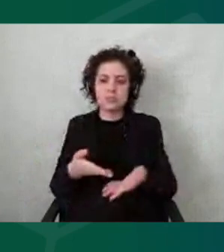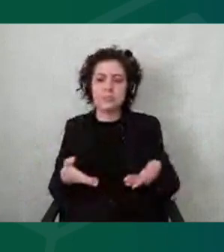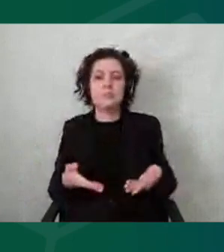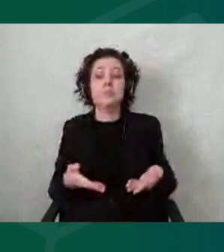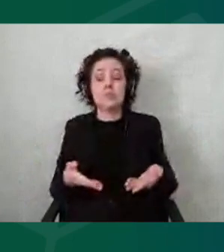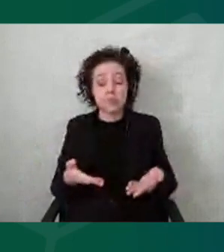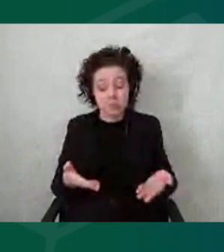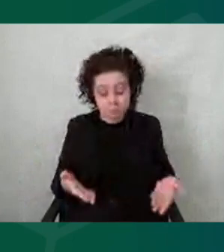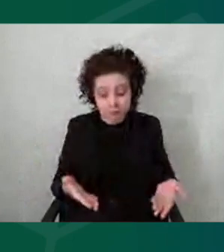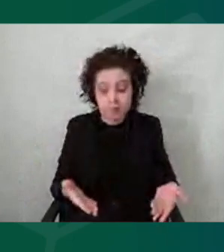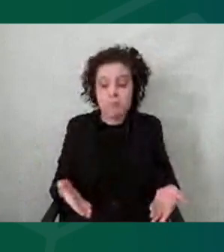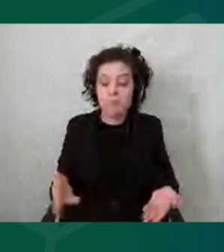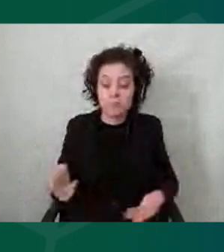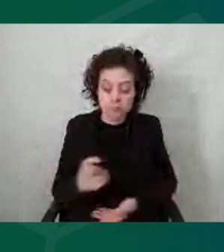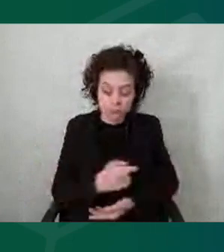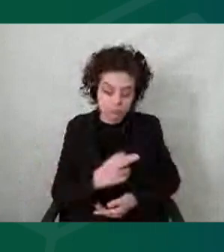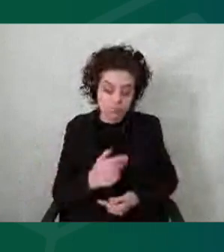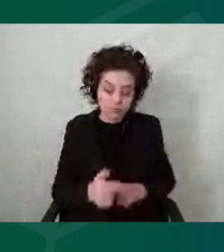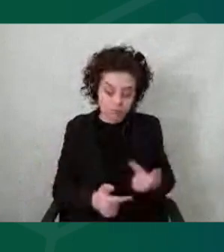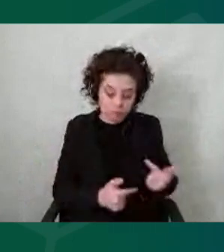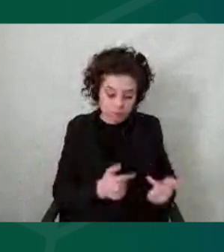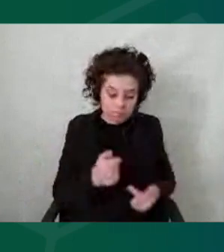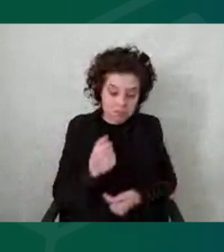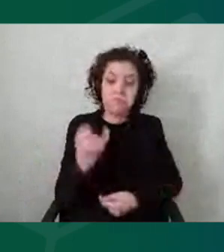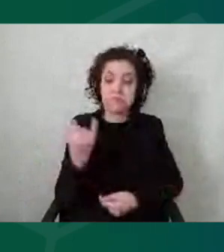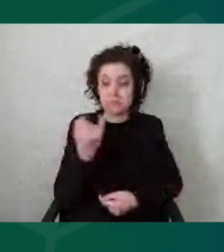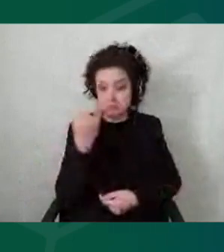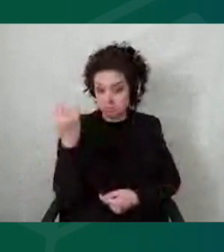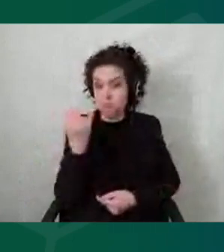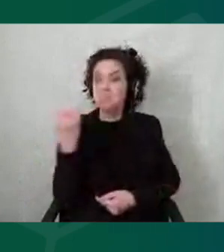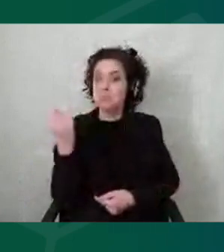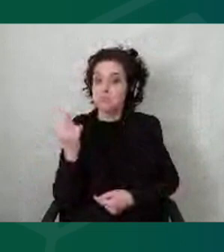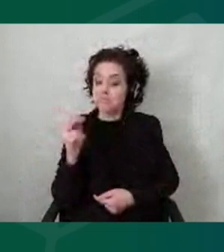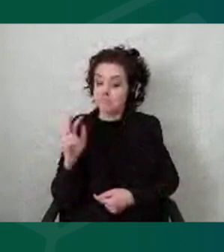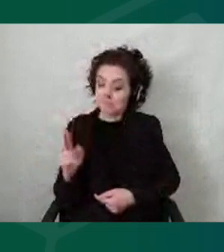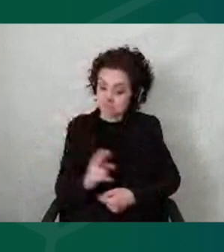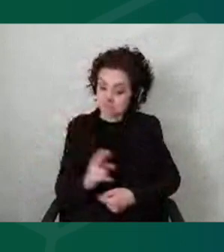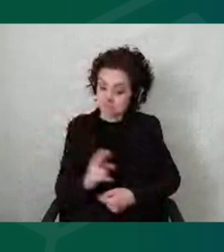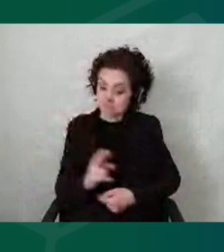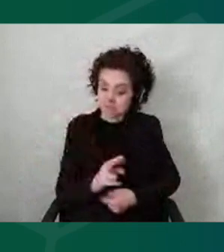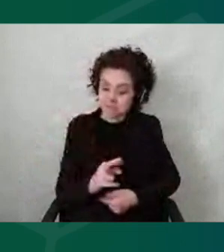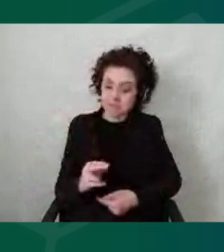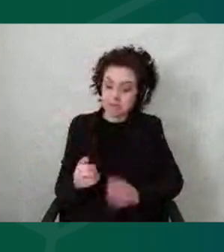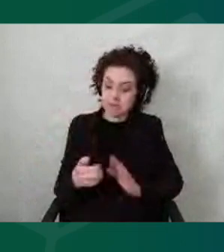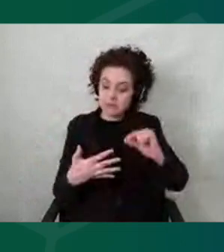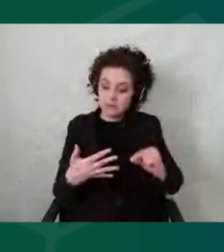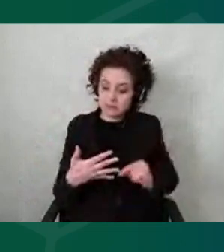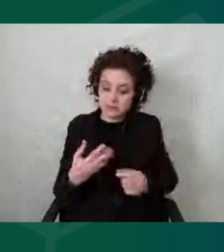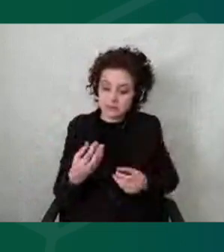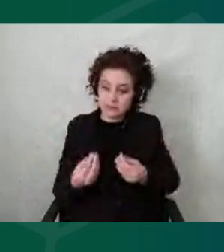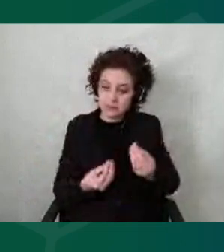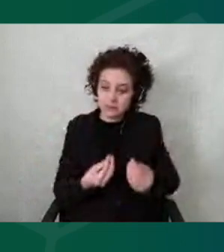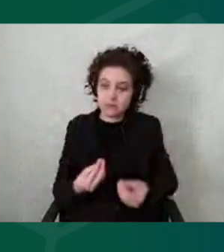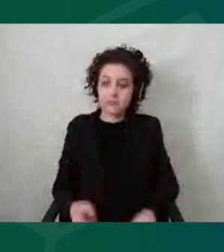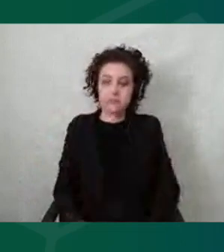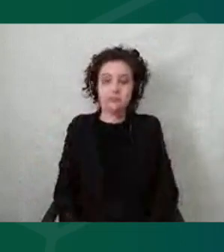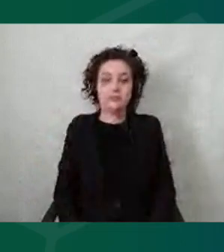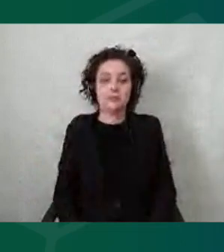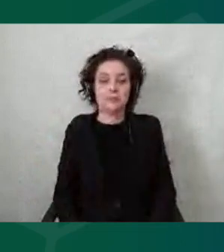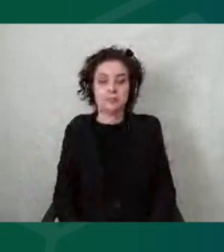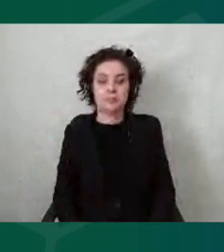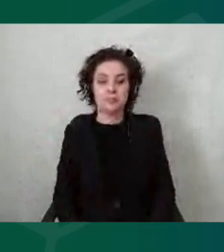efeito funcional bastante importante e caracterizar esses módulos funcionais. Essa